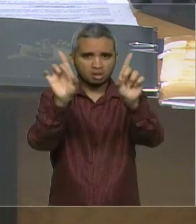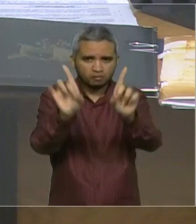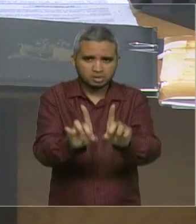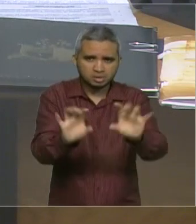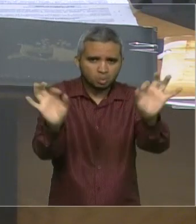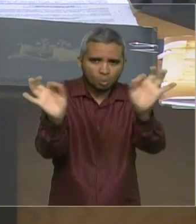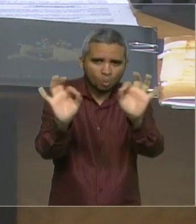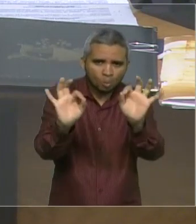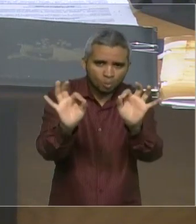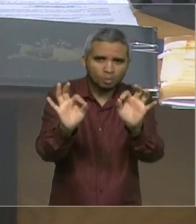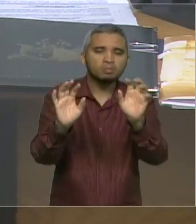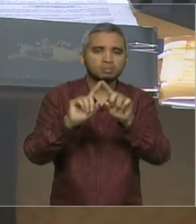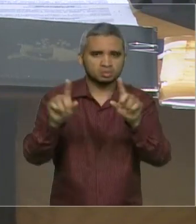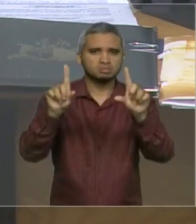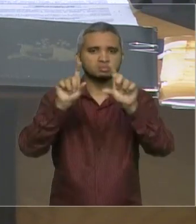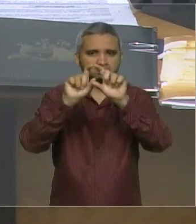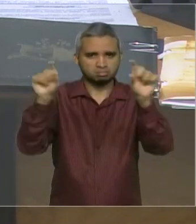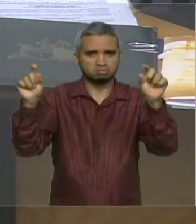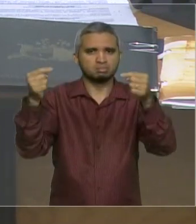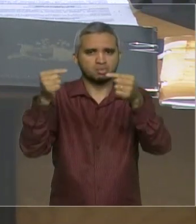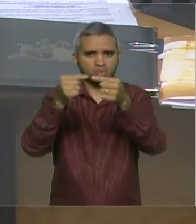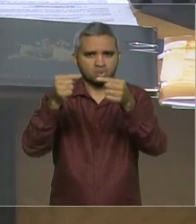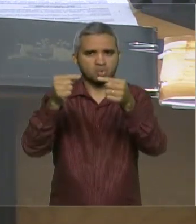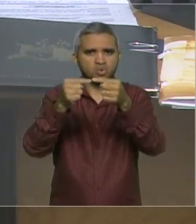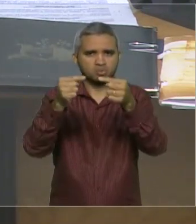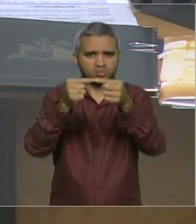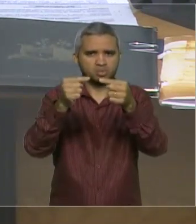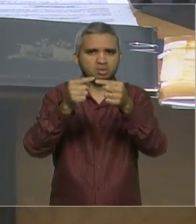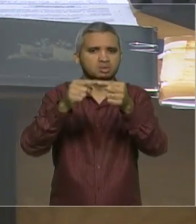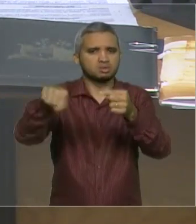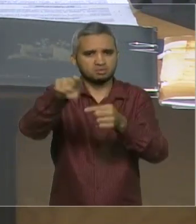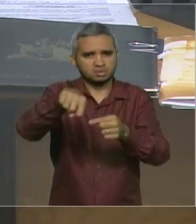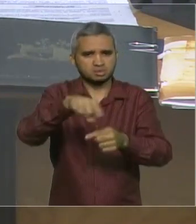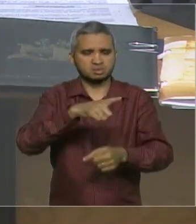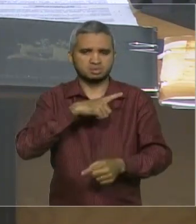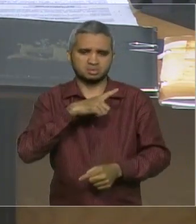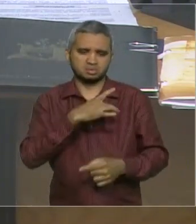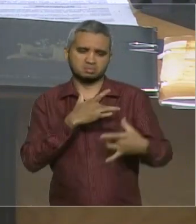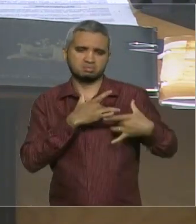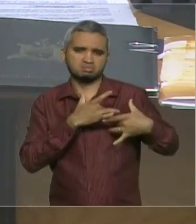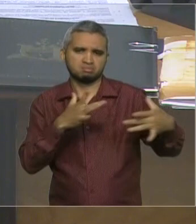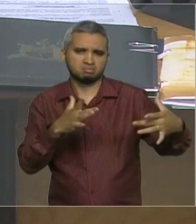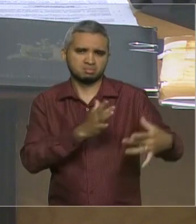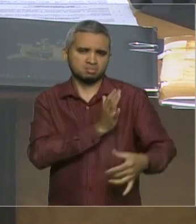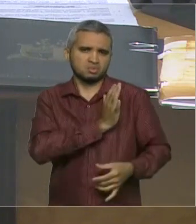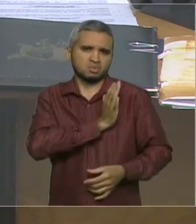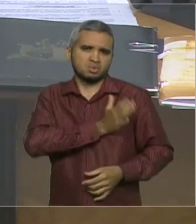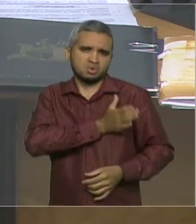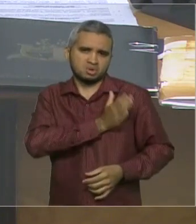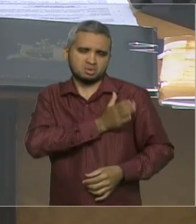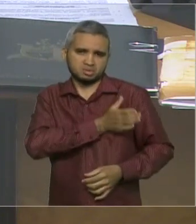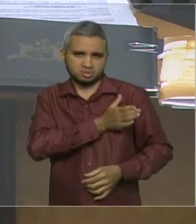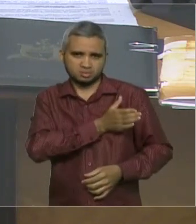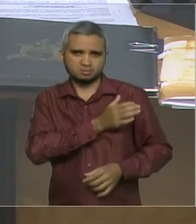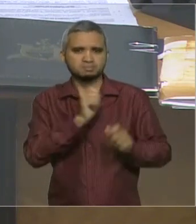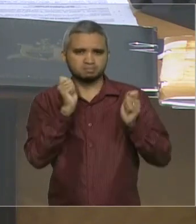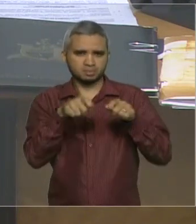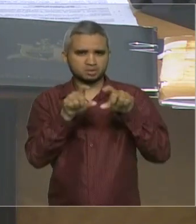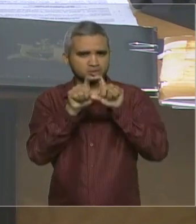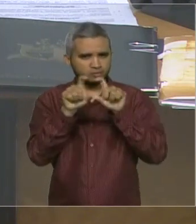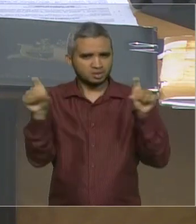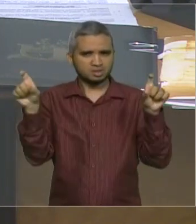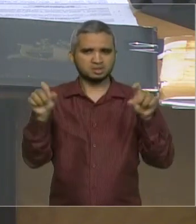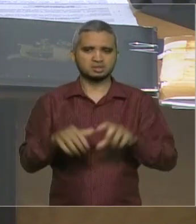mas que trazem em si um bom coração, que essa frase sirva muito. Gostar